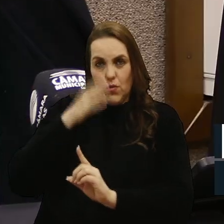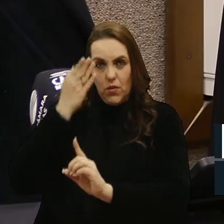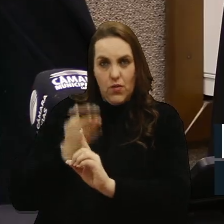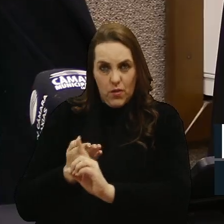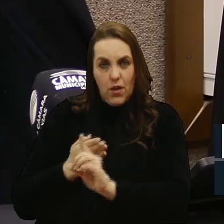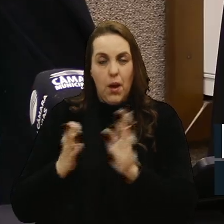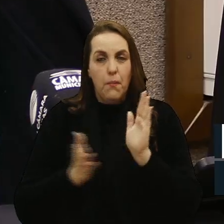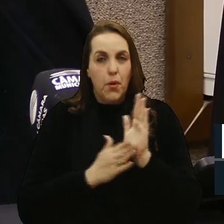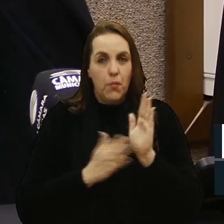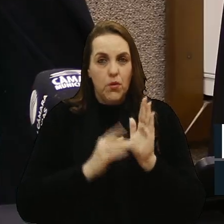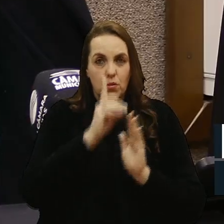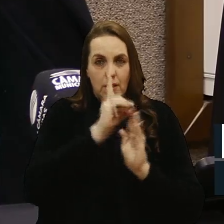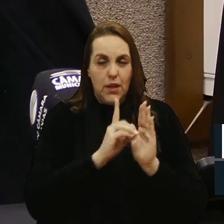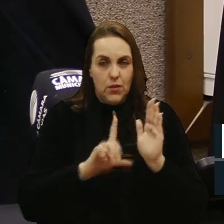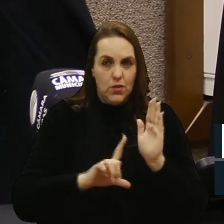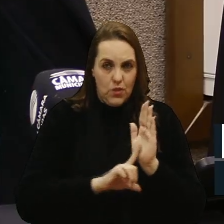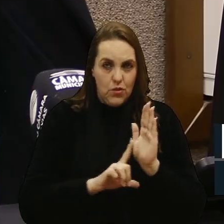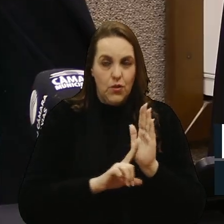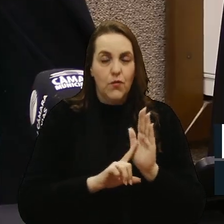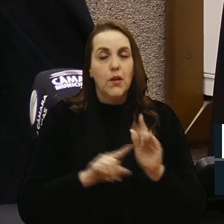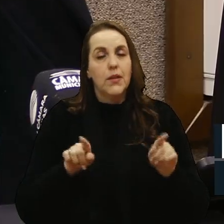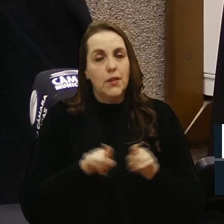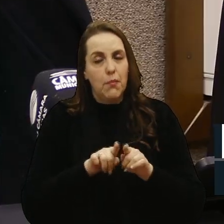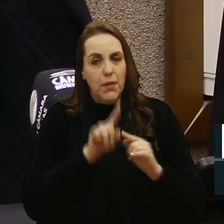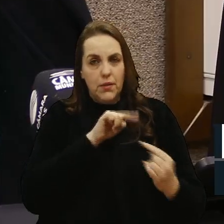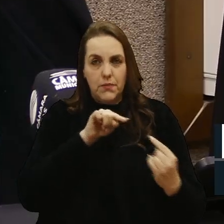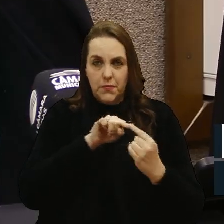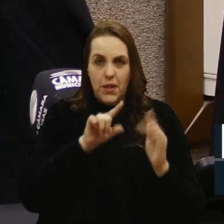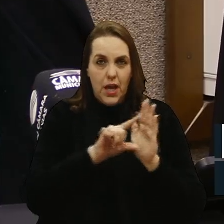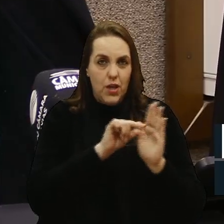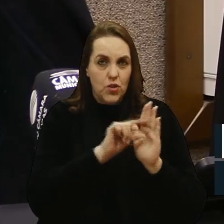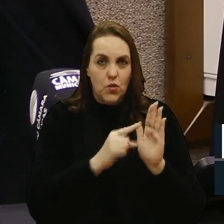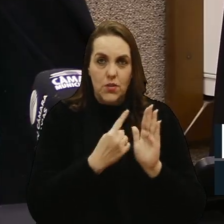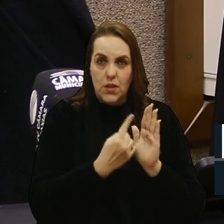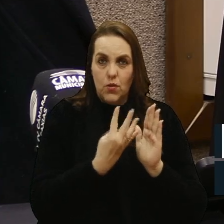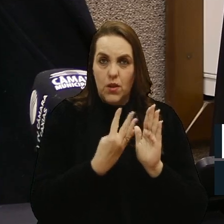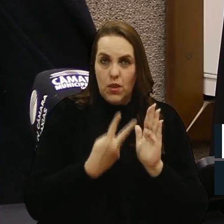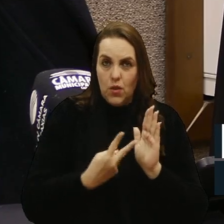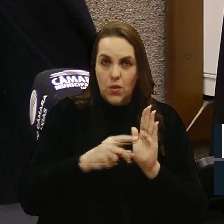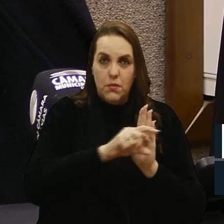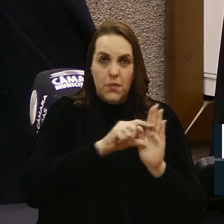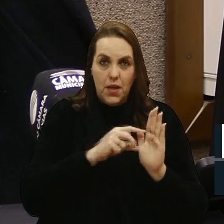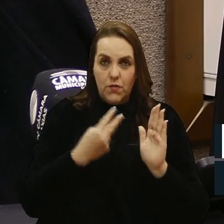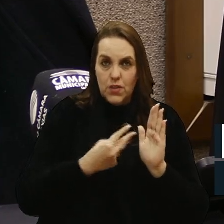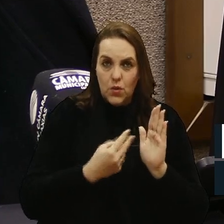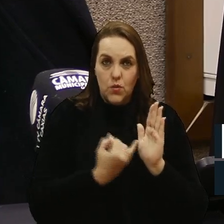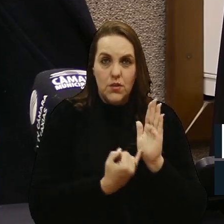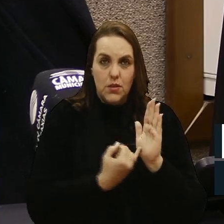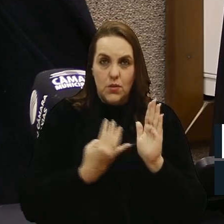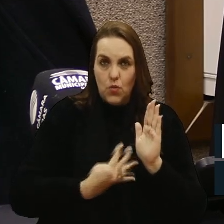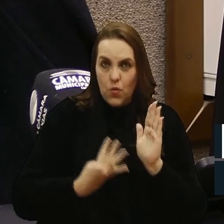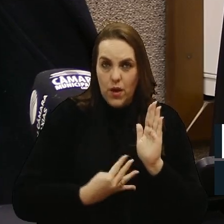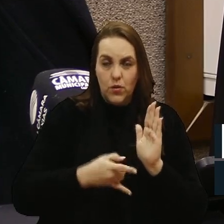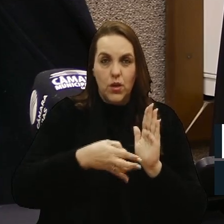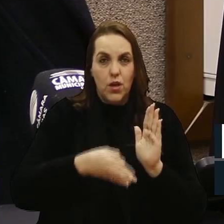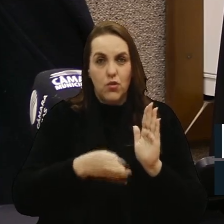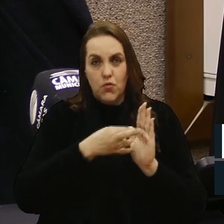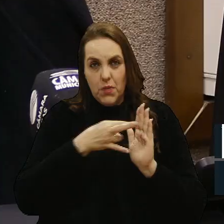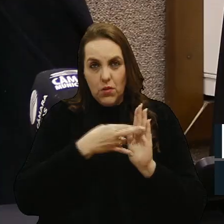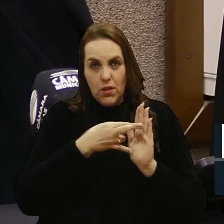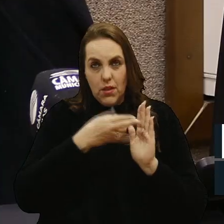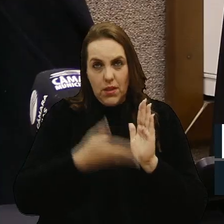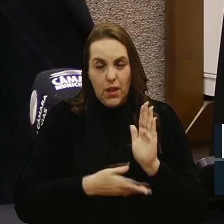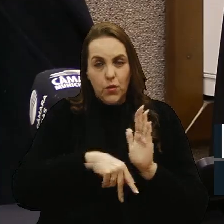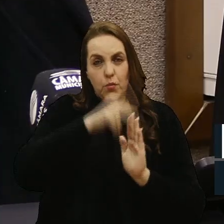propositura de decreto legislativo. Ainda, nesse sentido, o artigo 142, parágrafo 2º, inciso 4º do Regimento Interno determina que o projeto